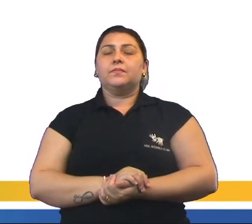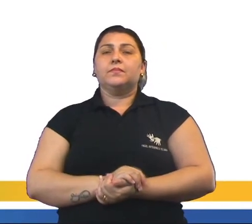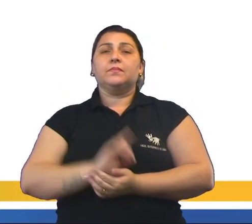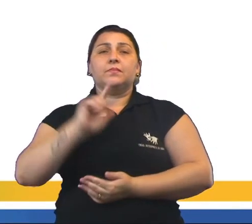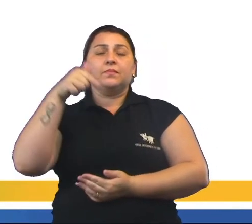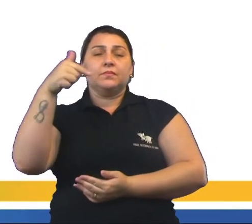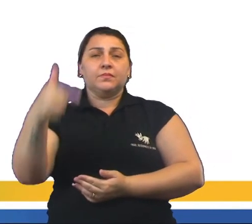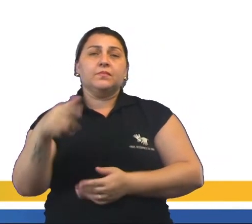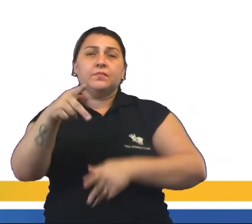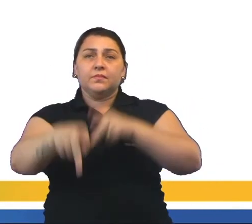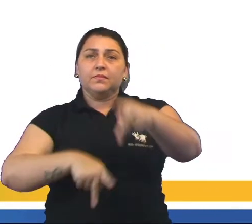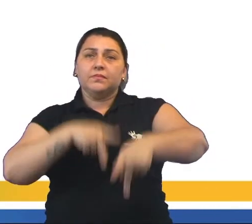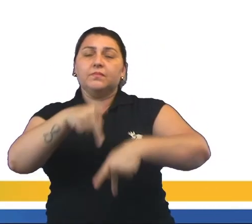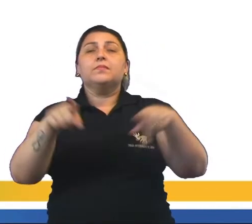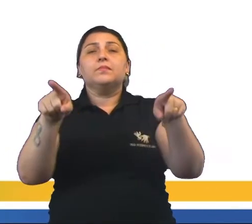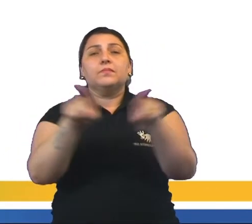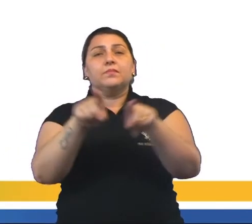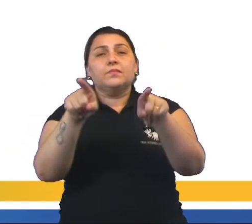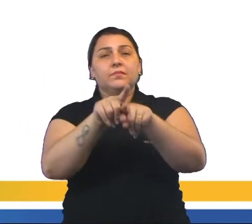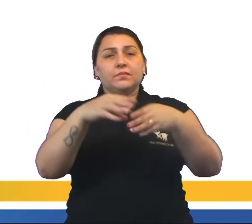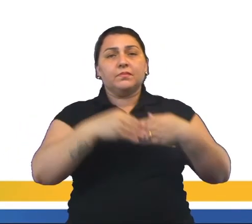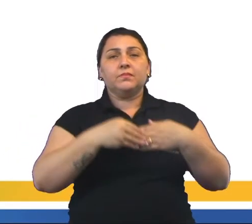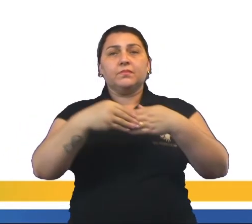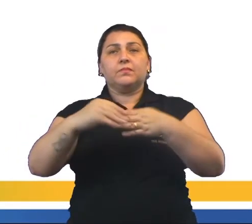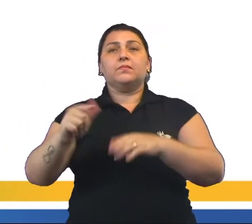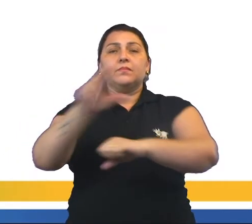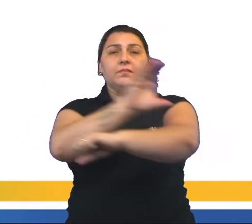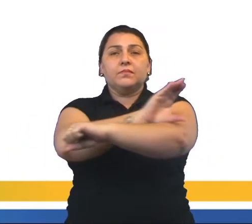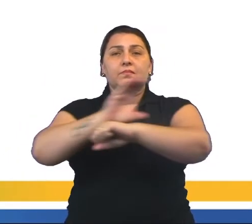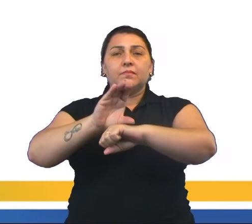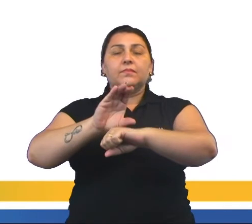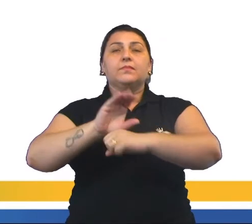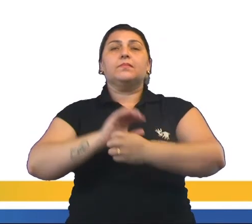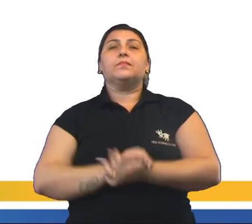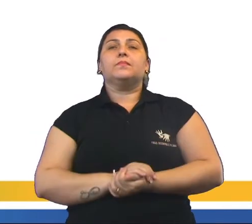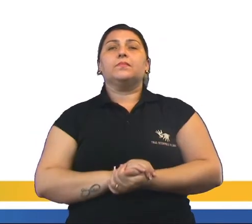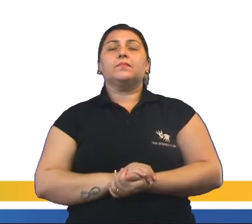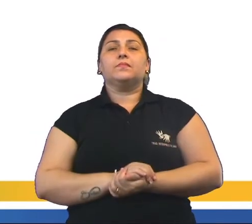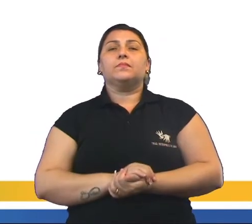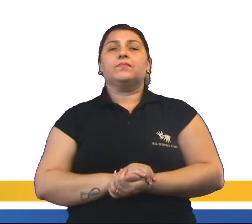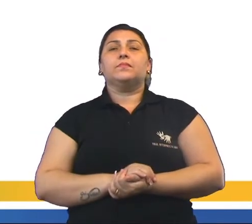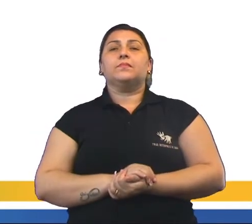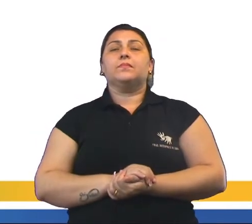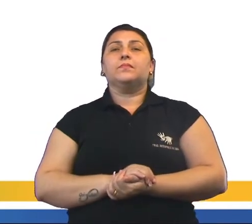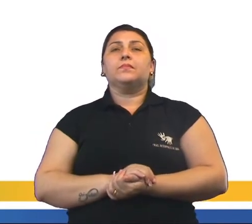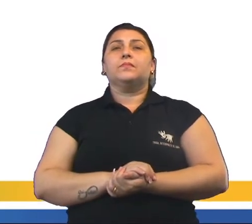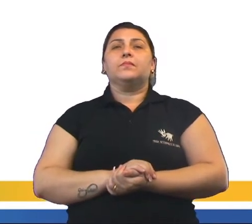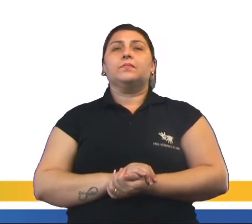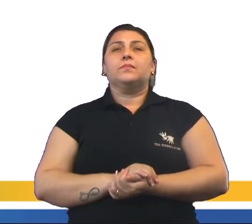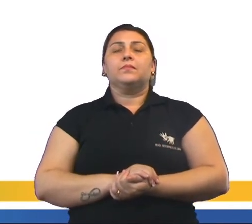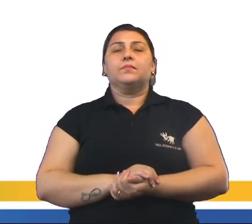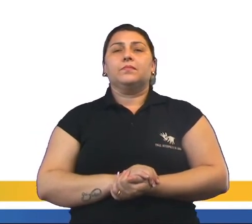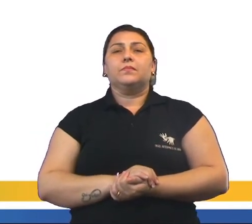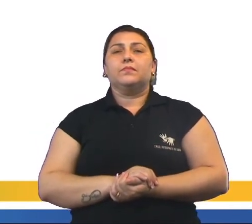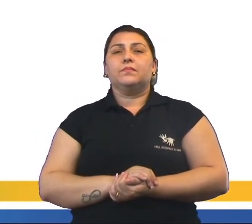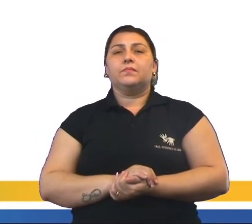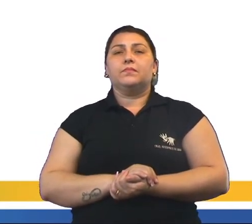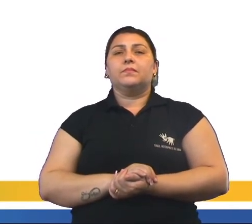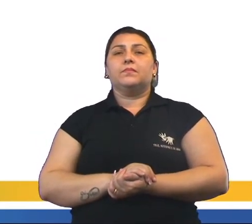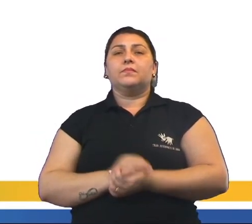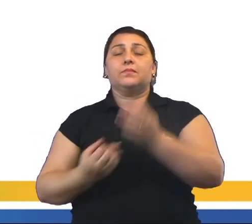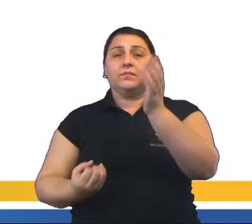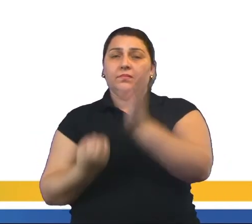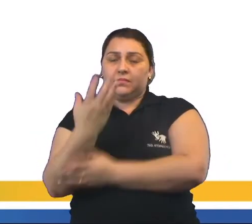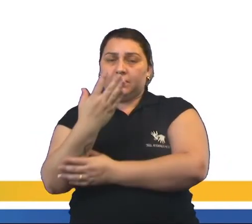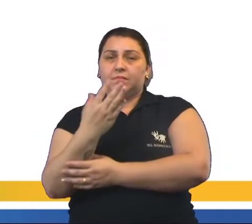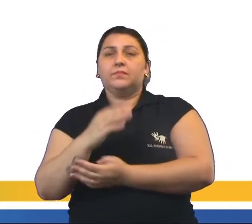outros povos, e também eles trouxeram outras culturas. E o grande feitor disso, né, que temos